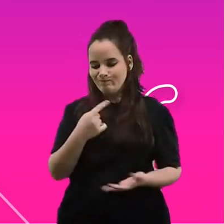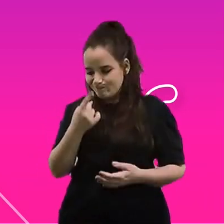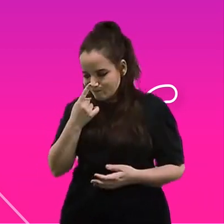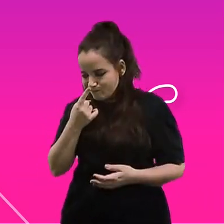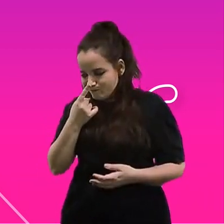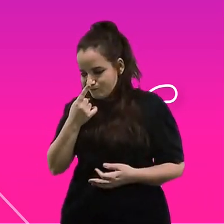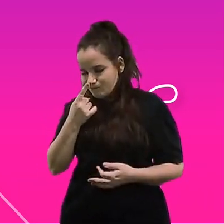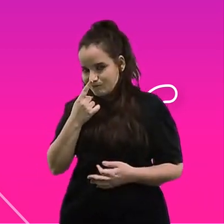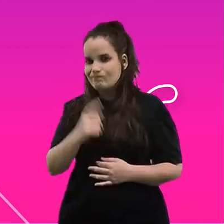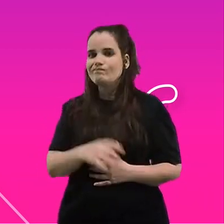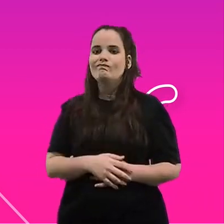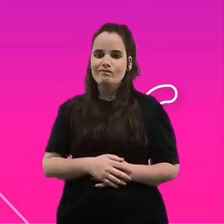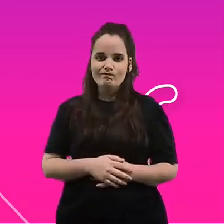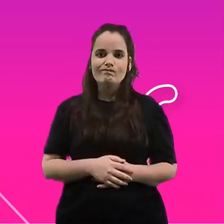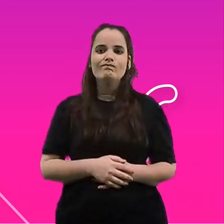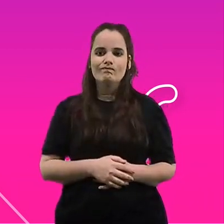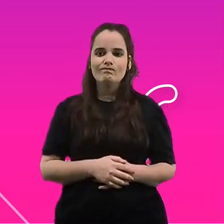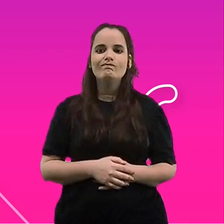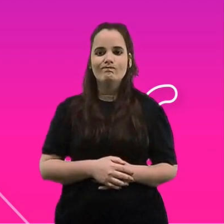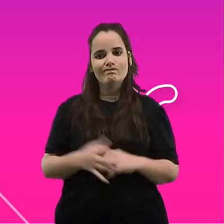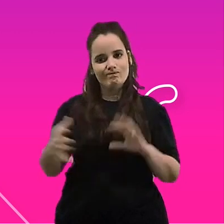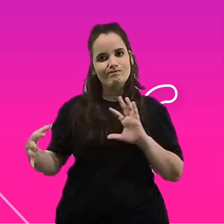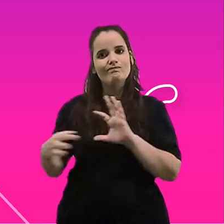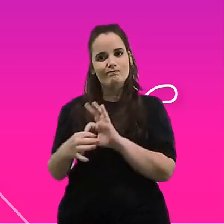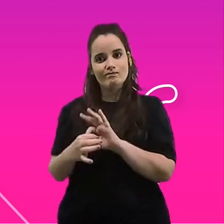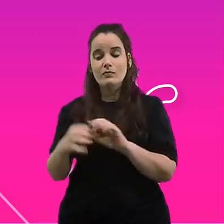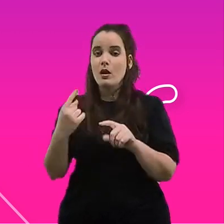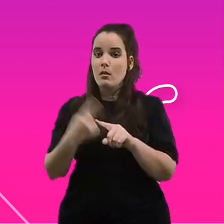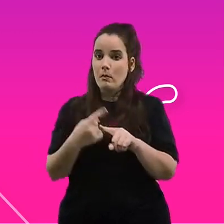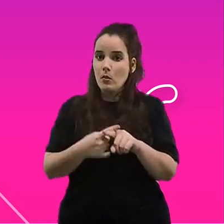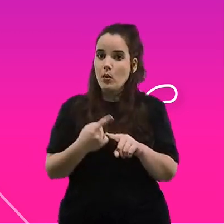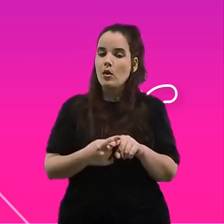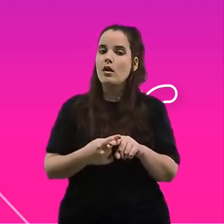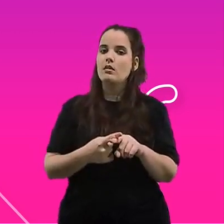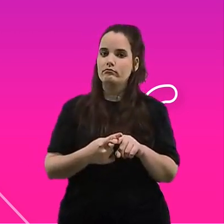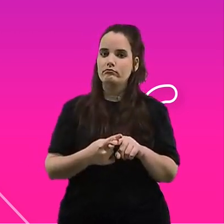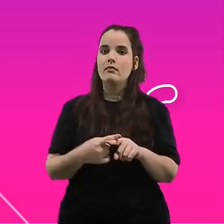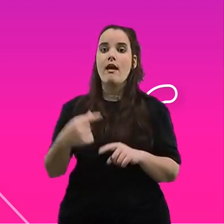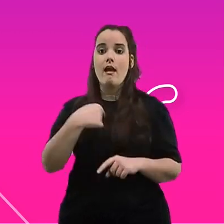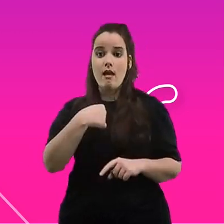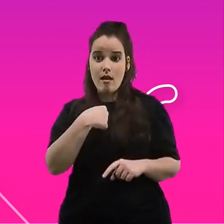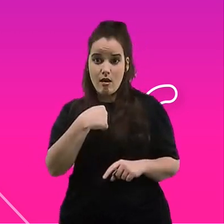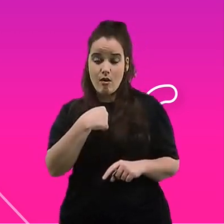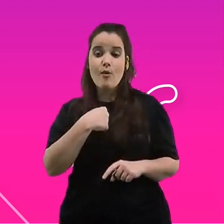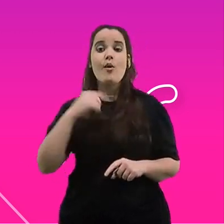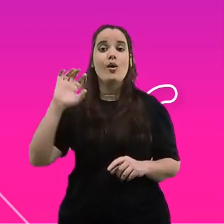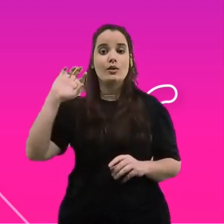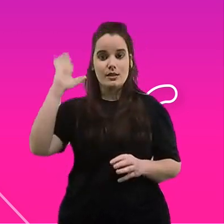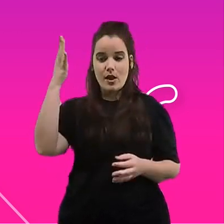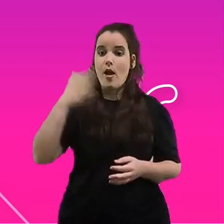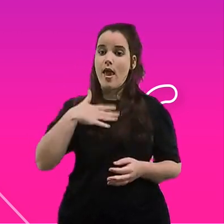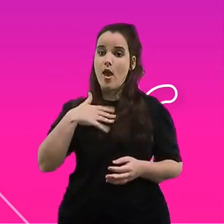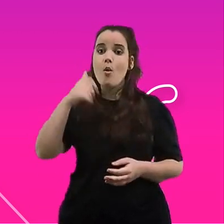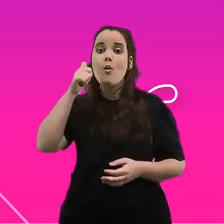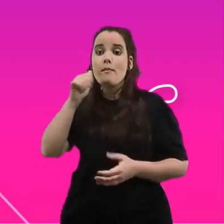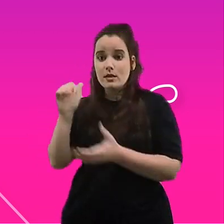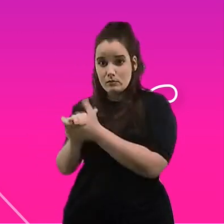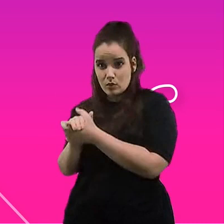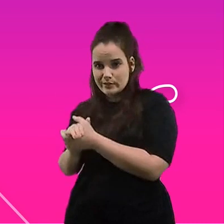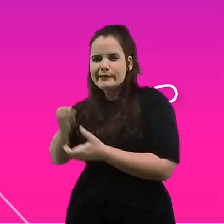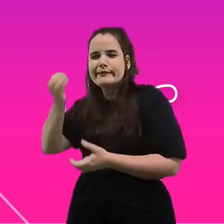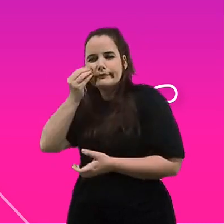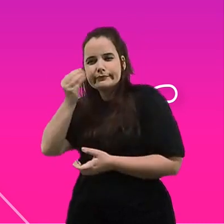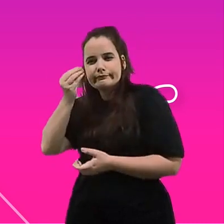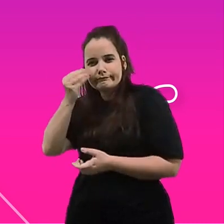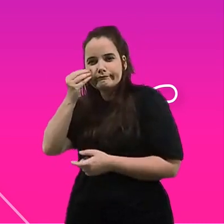essa situação, né? Depois de 3 anos e meio da tentativa de eu e minha esposa de engravidar, depois de